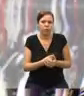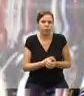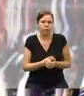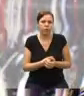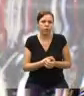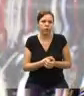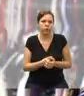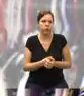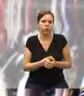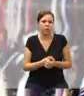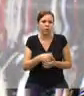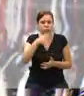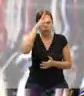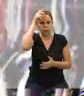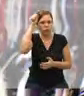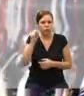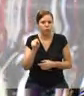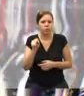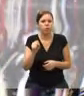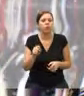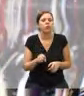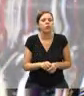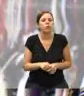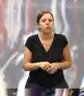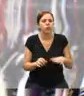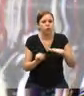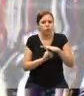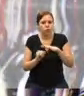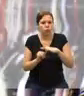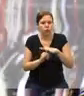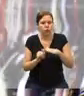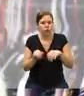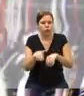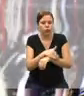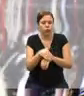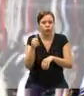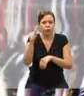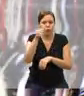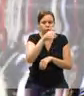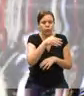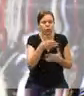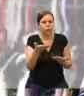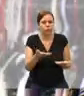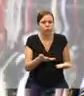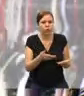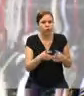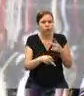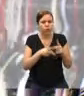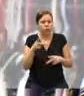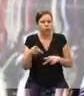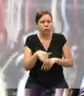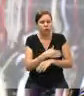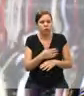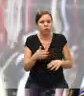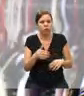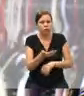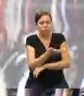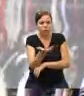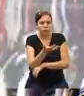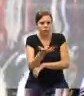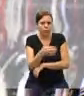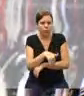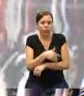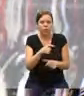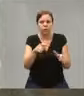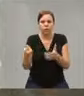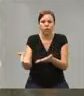Campo Grande, Mato Grosso do Sul, que é a Fraternidade na Rua. É um projeto que acolhe pessoas moradoras de rua e leva para